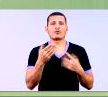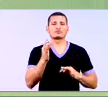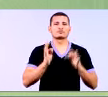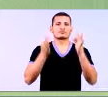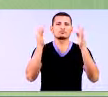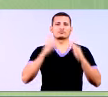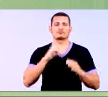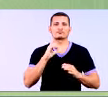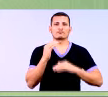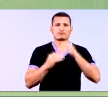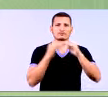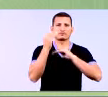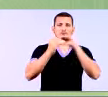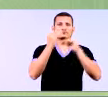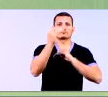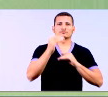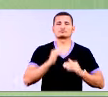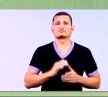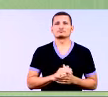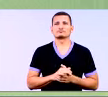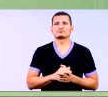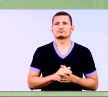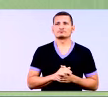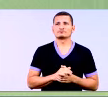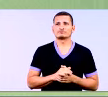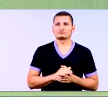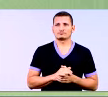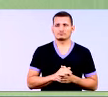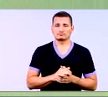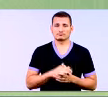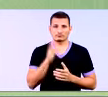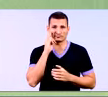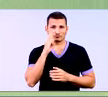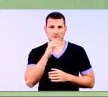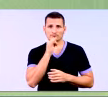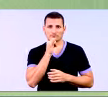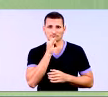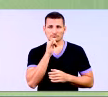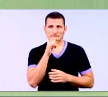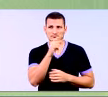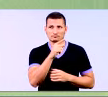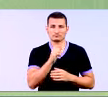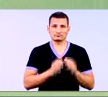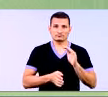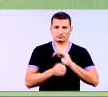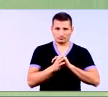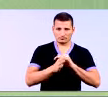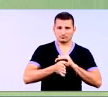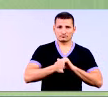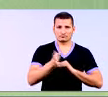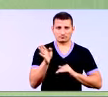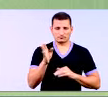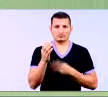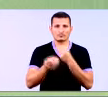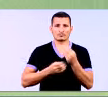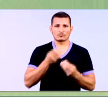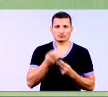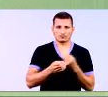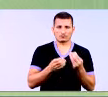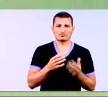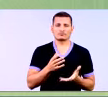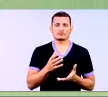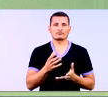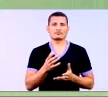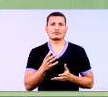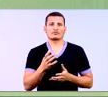evoluindo para tentar superar essas deficiências. Nós vimos um exemplo lá, entrada e saída, como é que funciona o